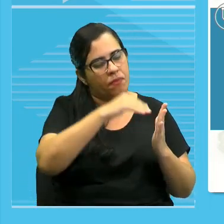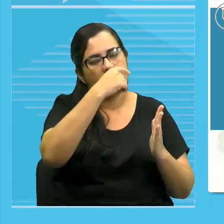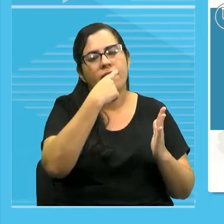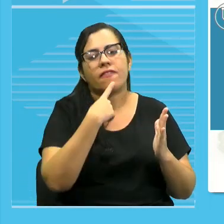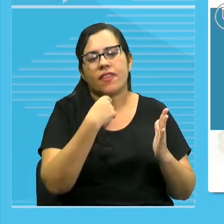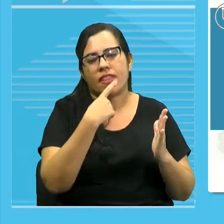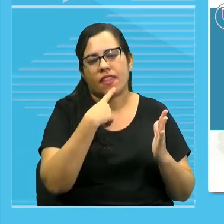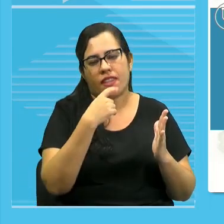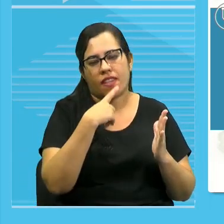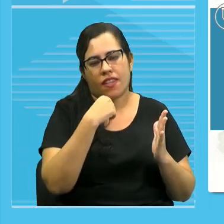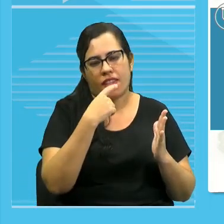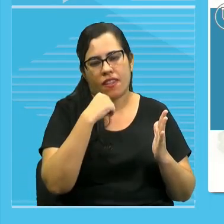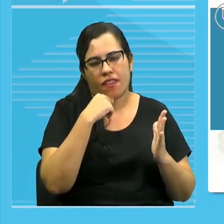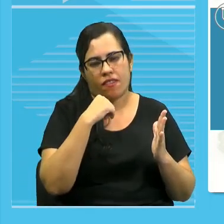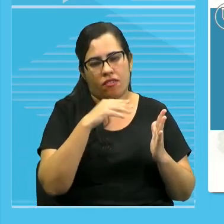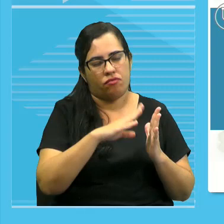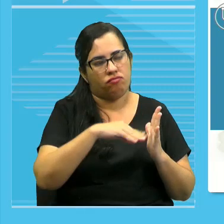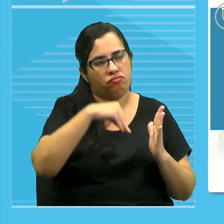Piauí